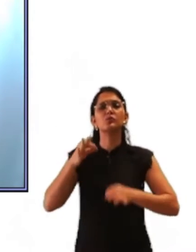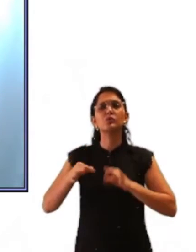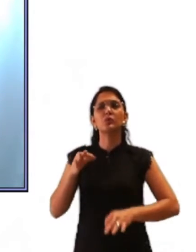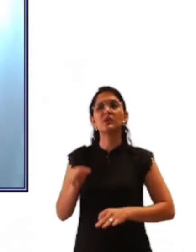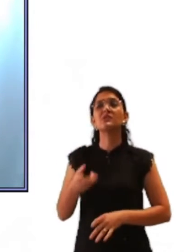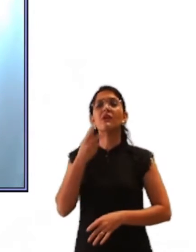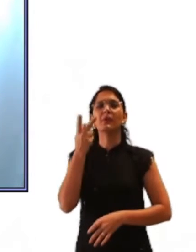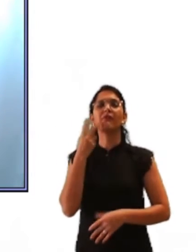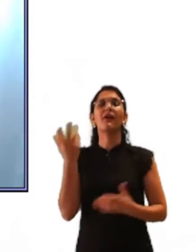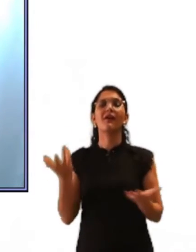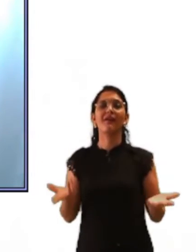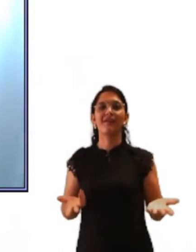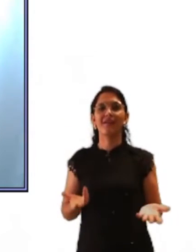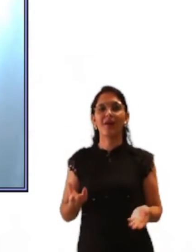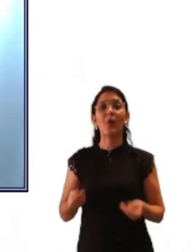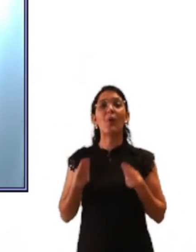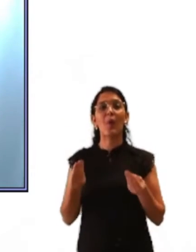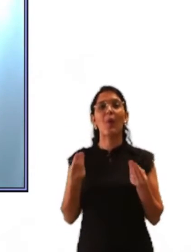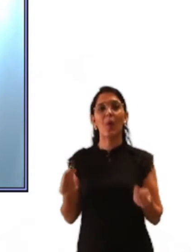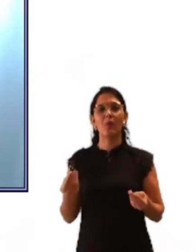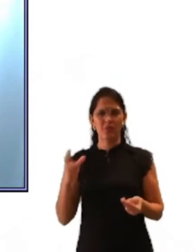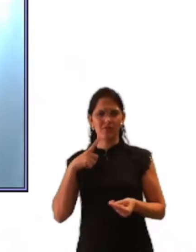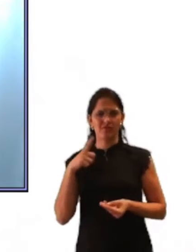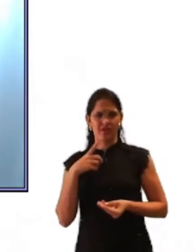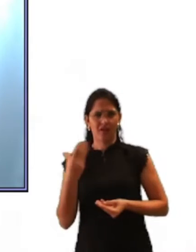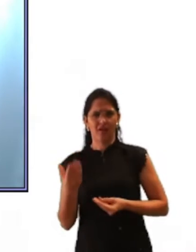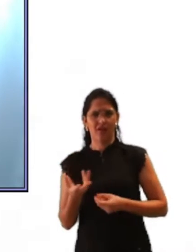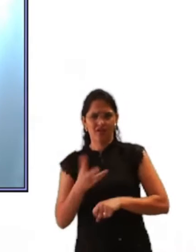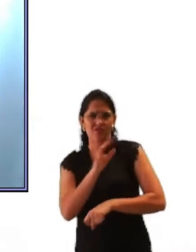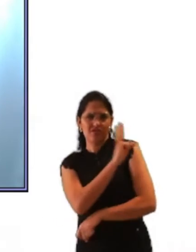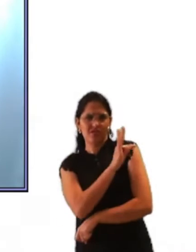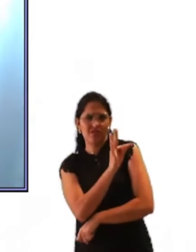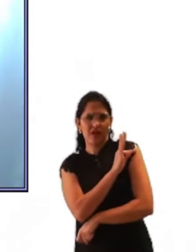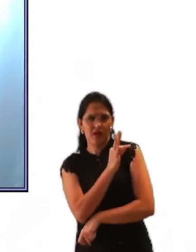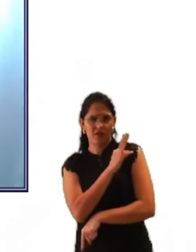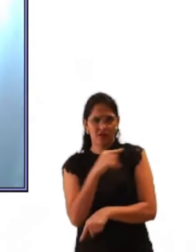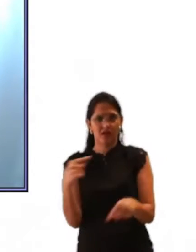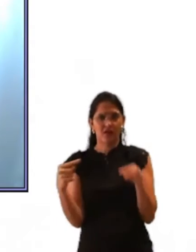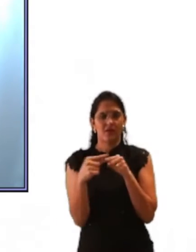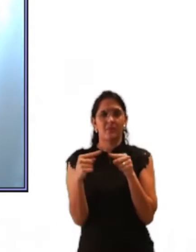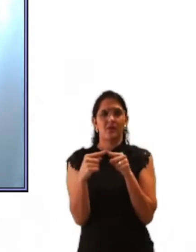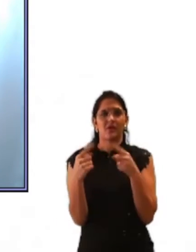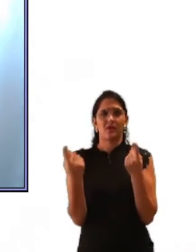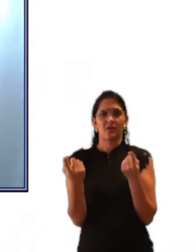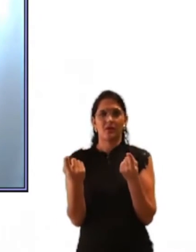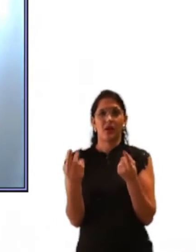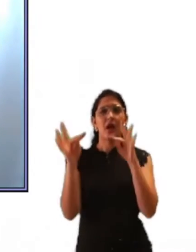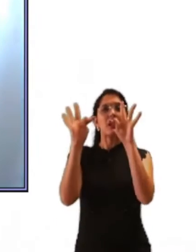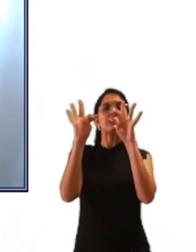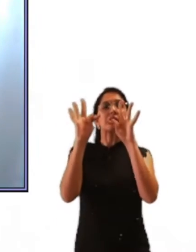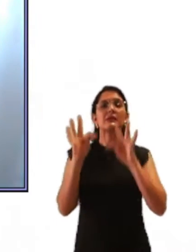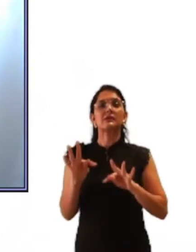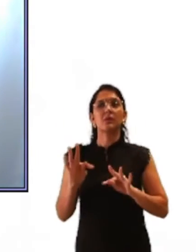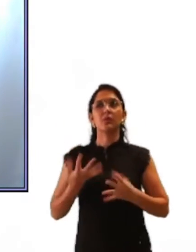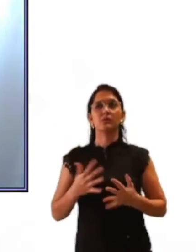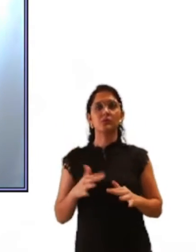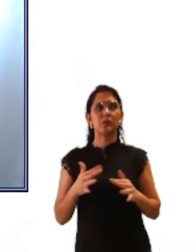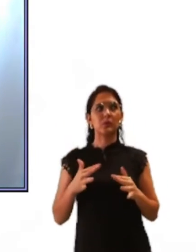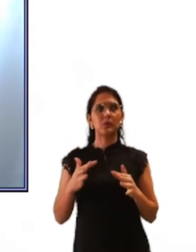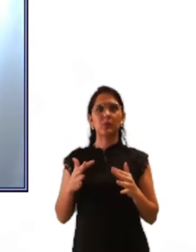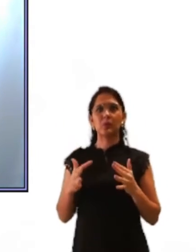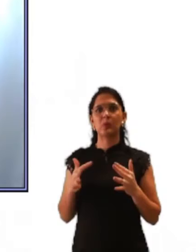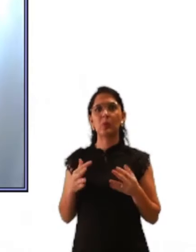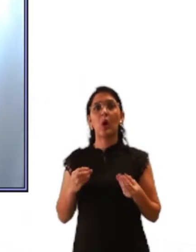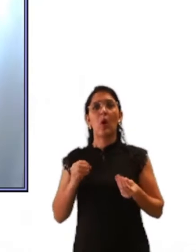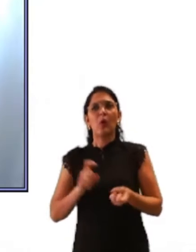isso, né? Isso tem alguma técnica que sustente o fato de uma testemunha estar tremendo, uma